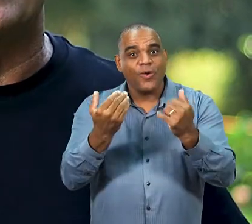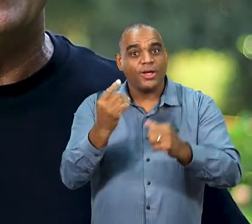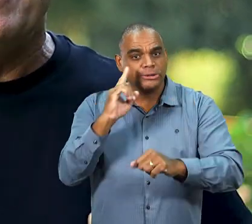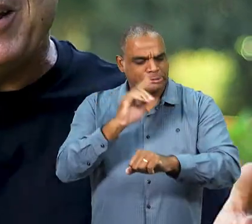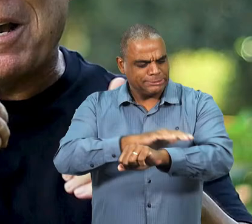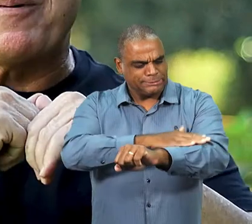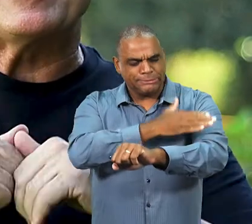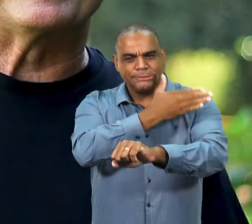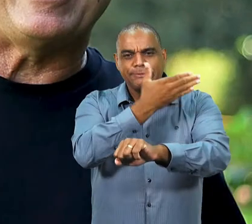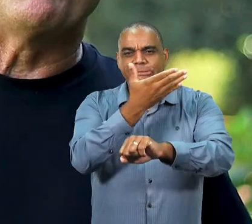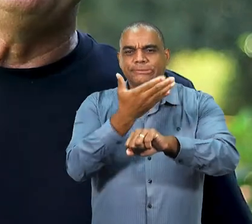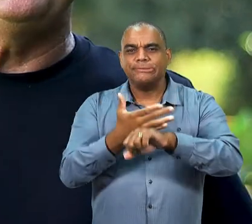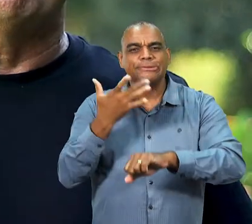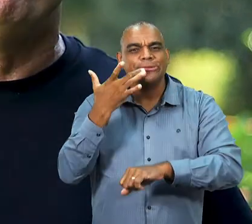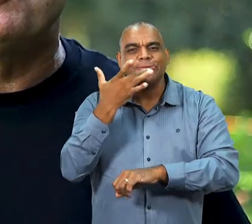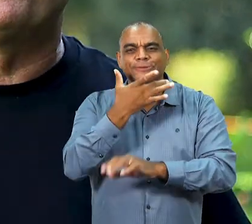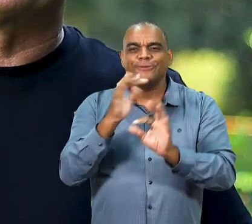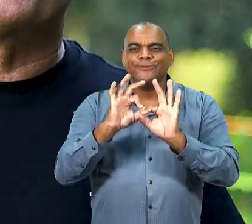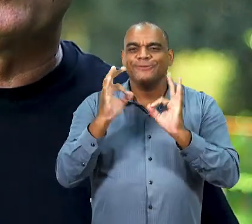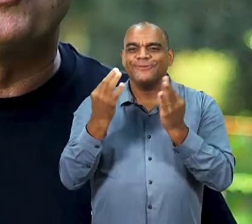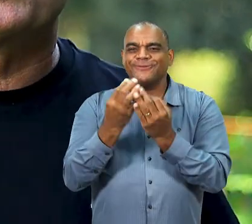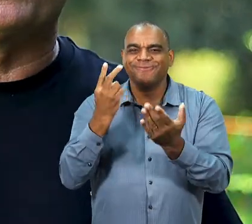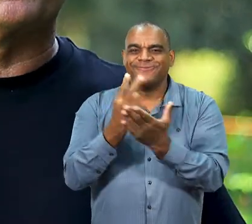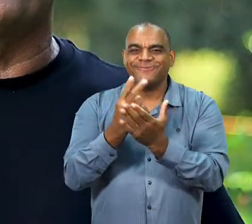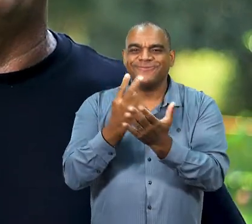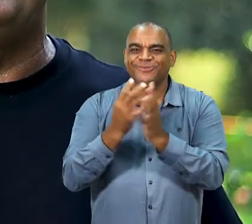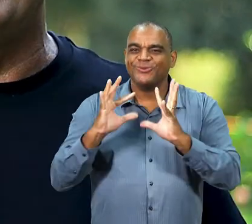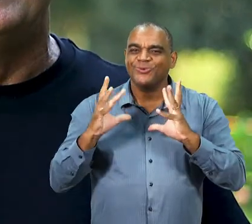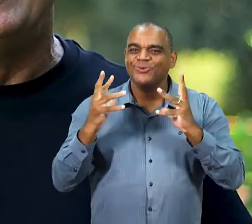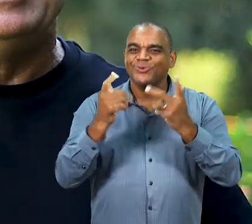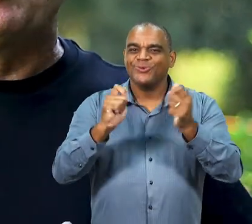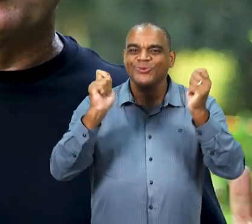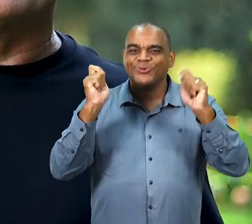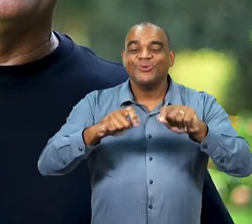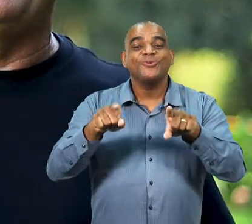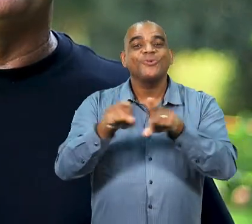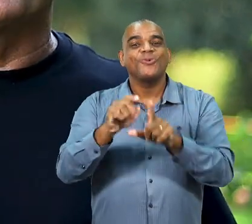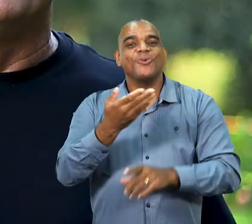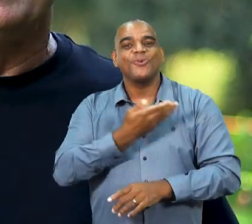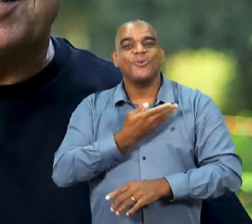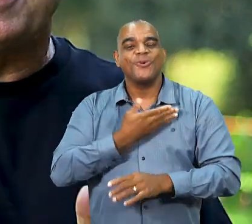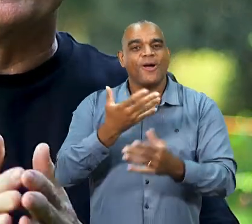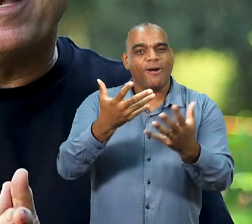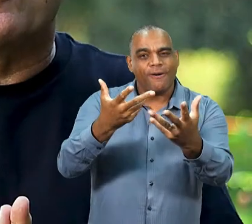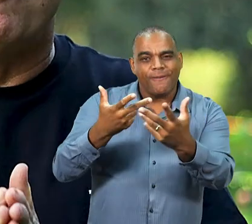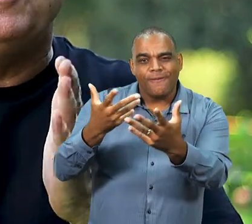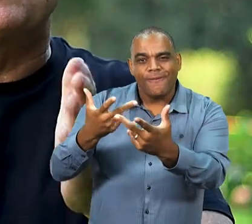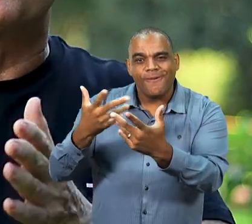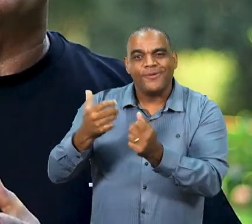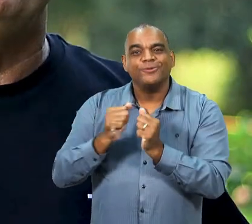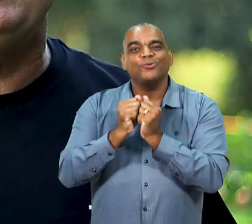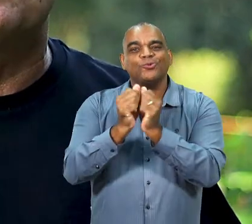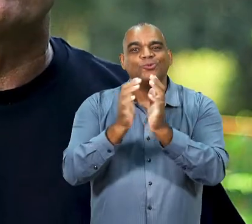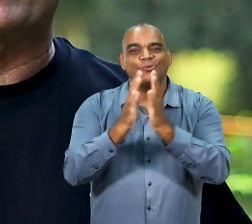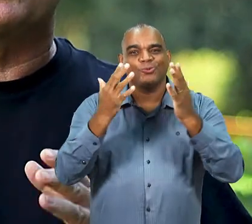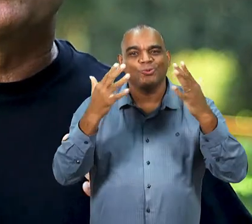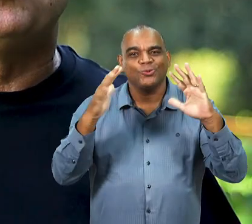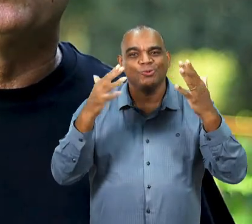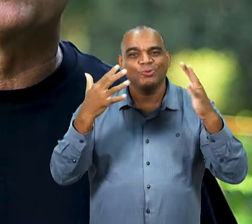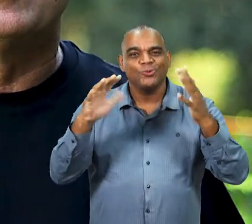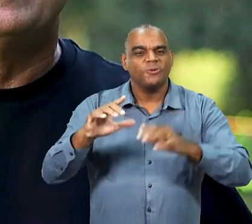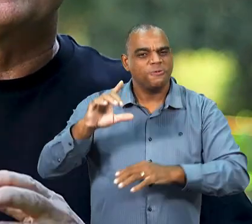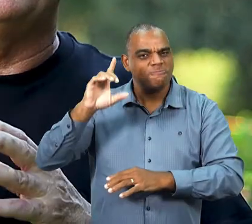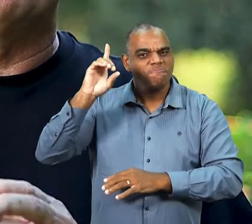abril. Venha passar um dia muito gostoso com a sua família e toda a igreja. Se quiser, convide seus amigos